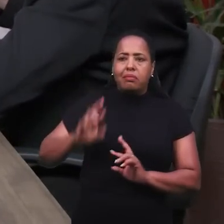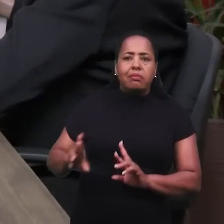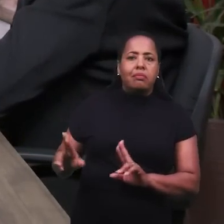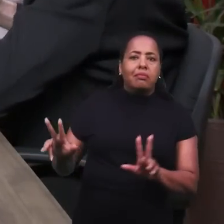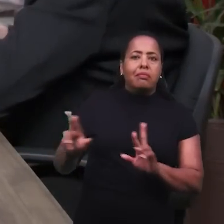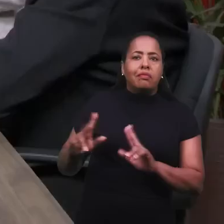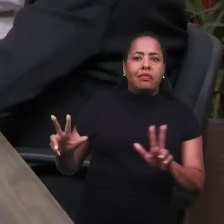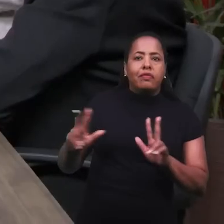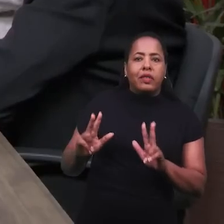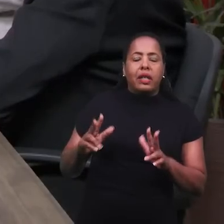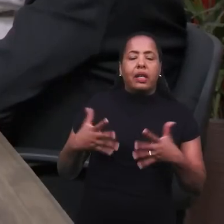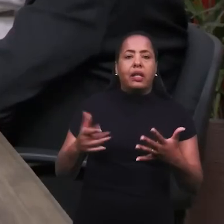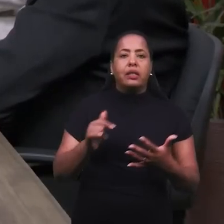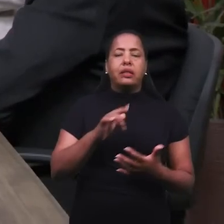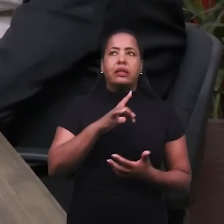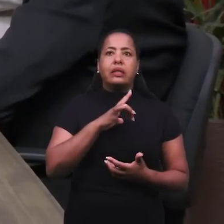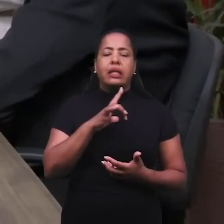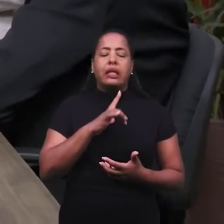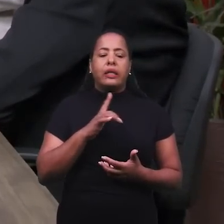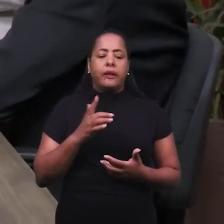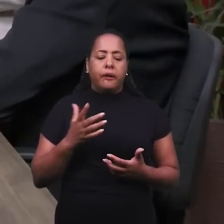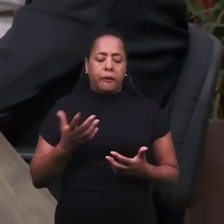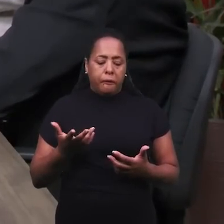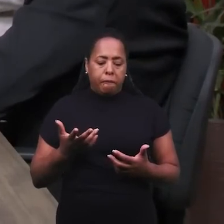vezes diferentes, né, que têm